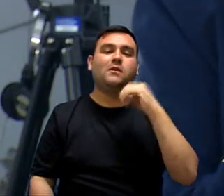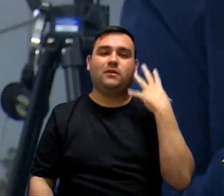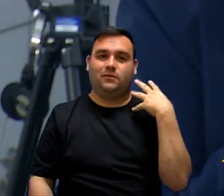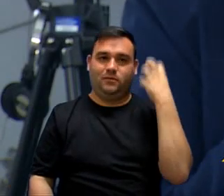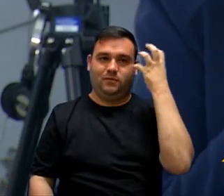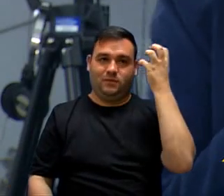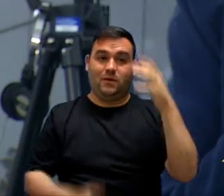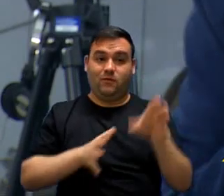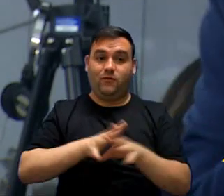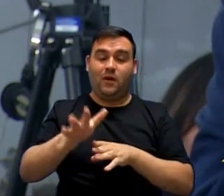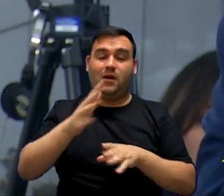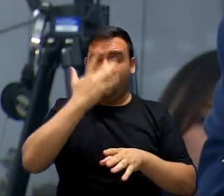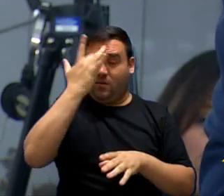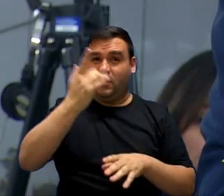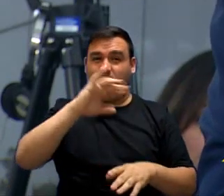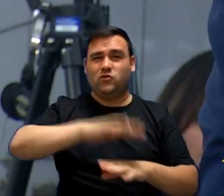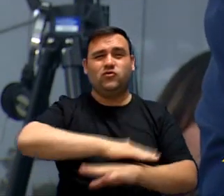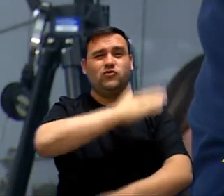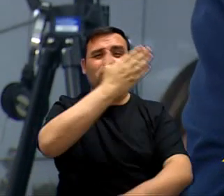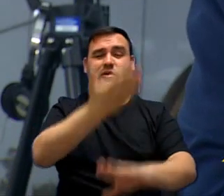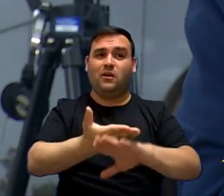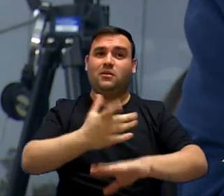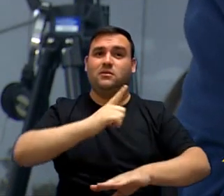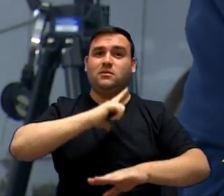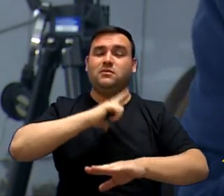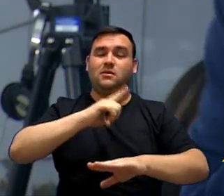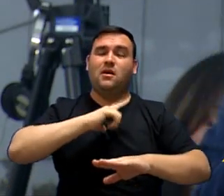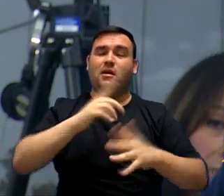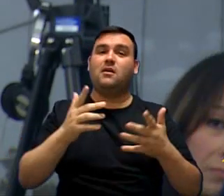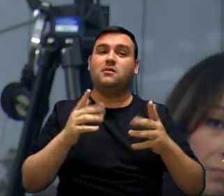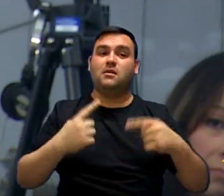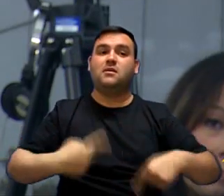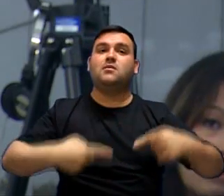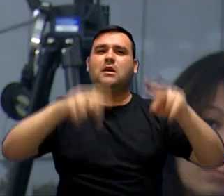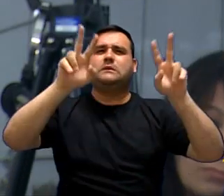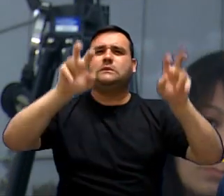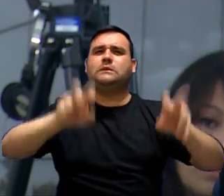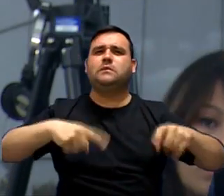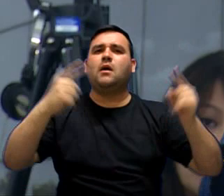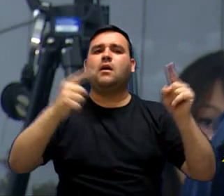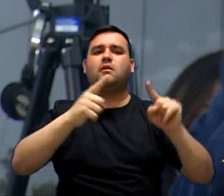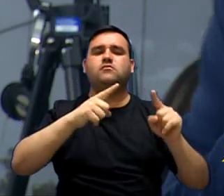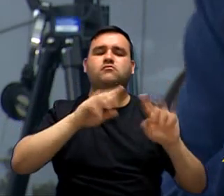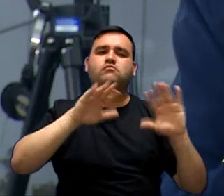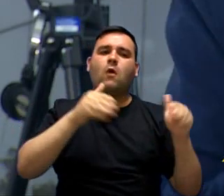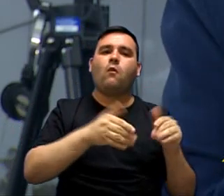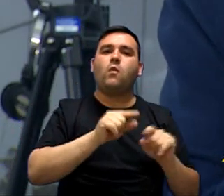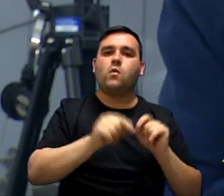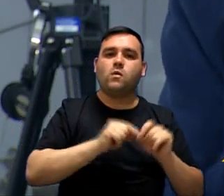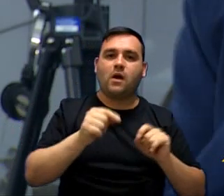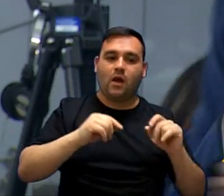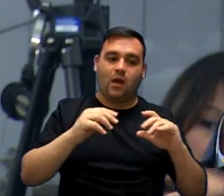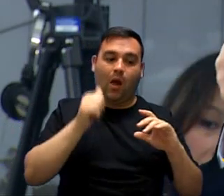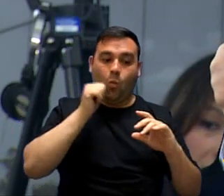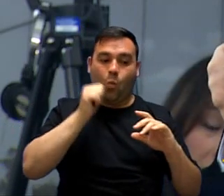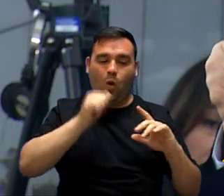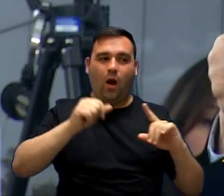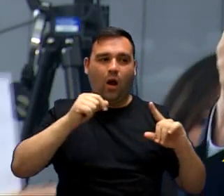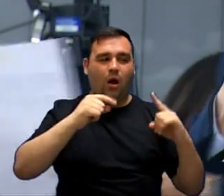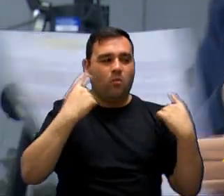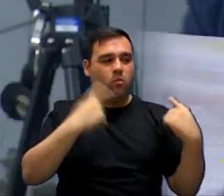uma audiência amanhã, do dia todo, de dia, debatendo os temas voltados à questão da violência contra a